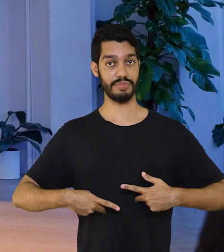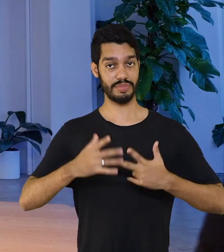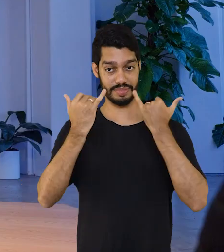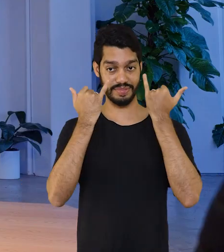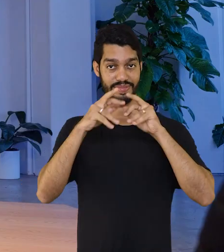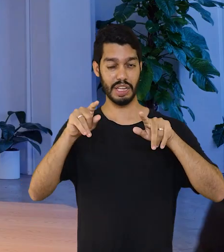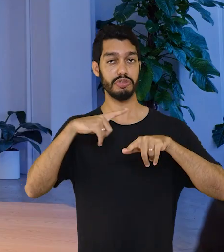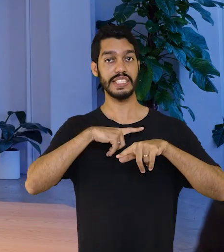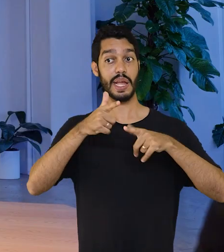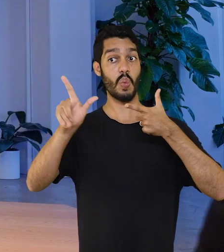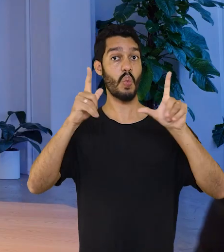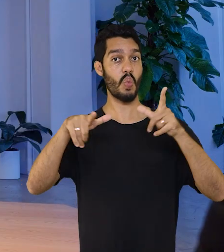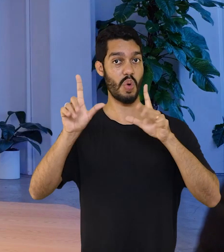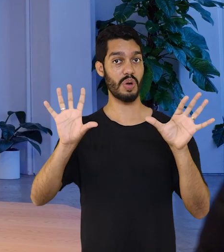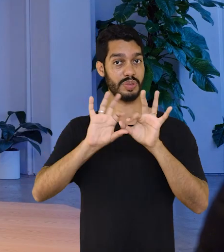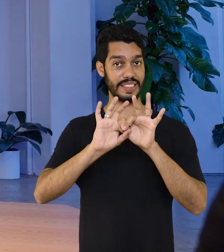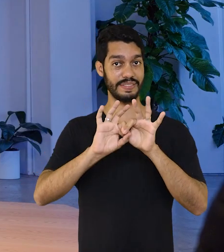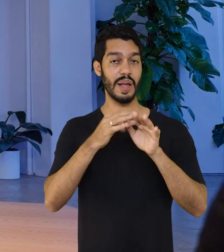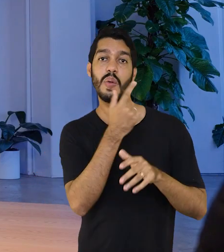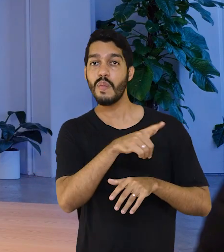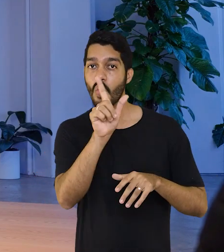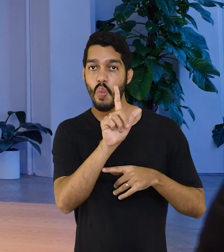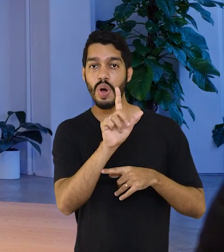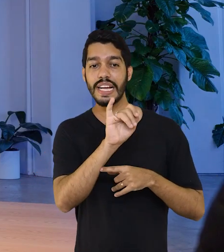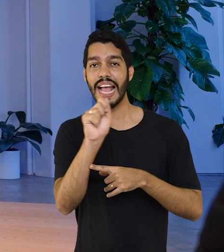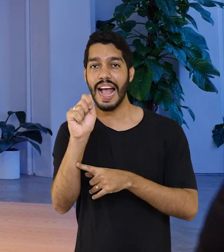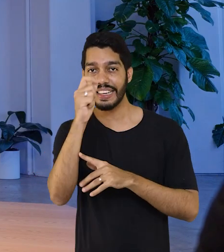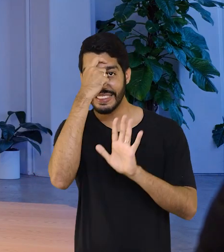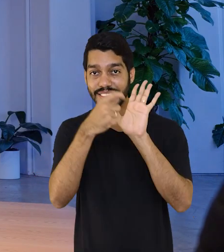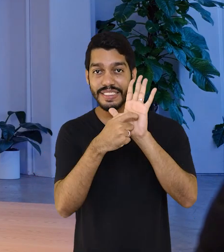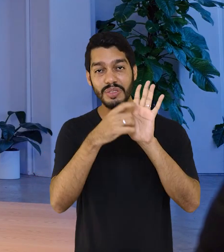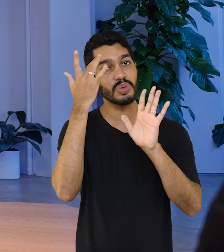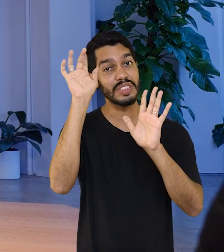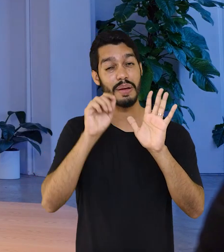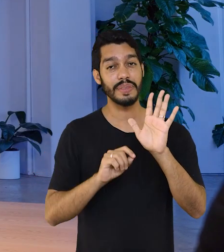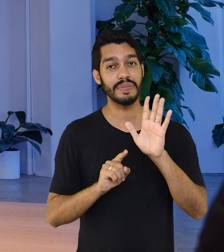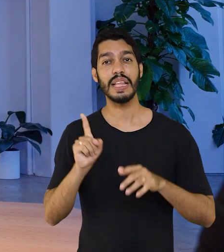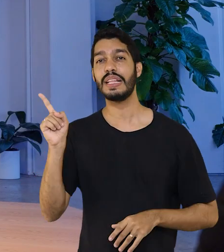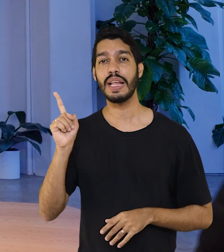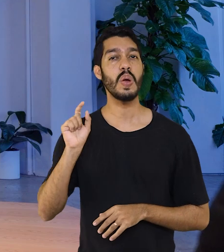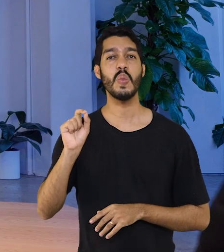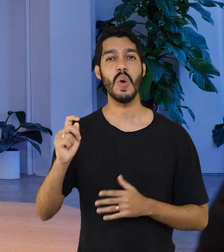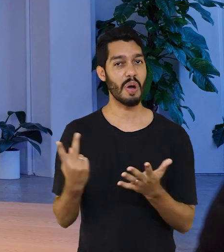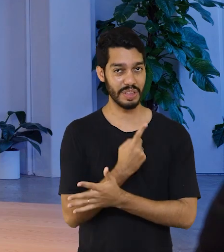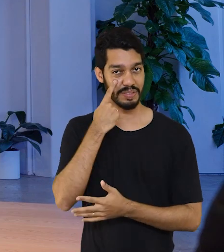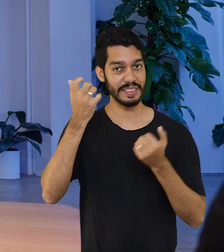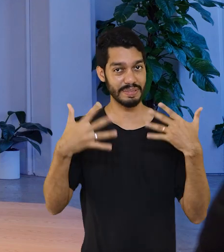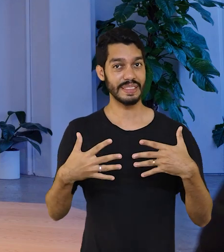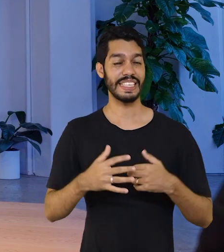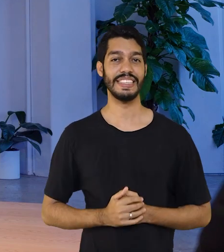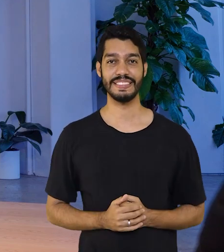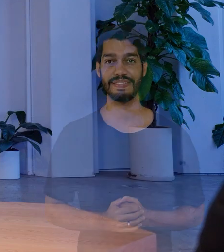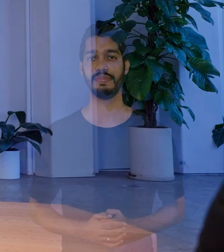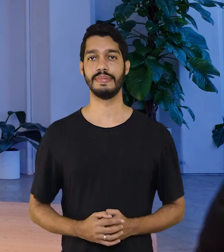Porque quando você traz o olhar humano para os dados, você conecta outros pontos que nenhuma inteligência